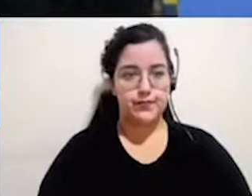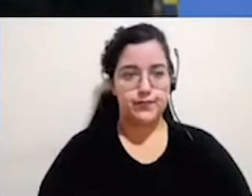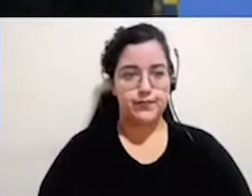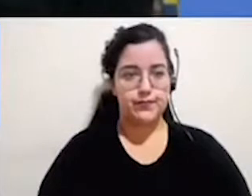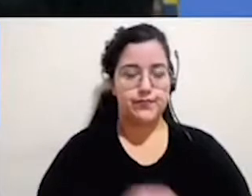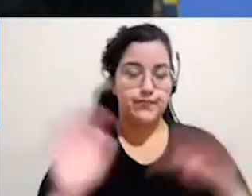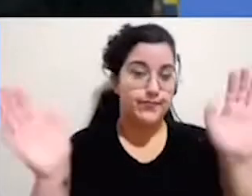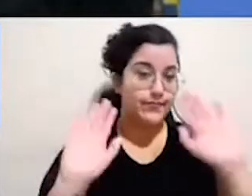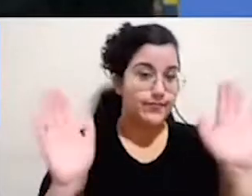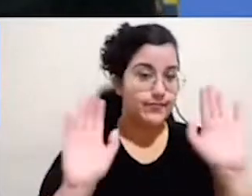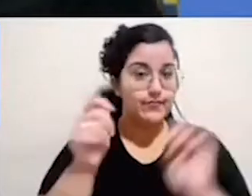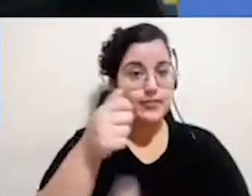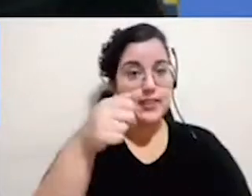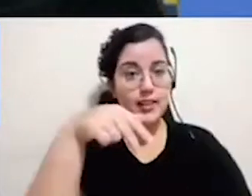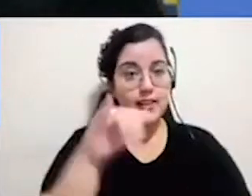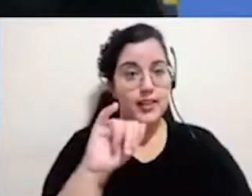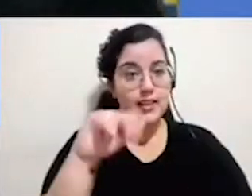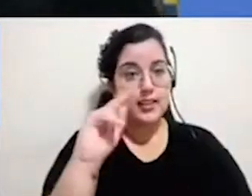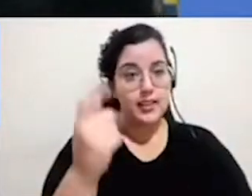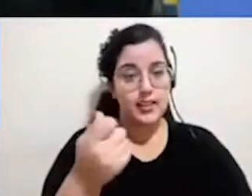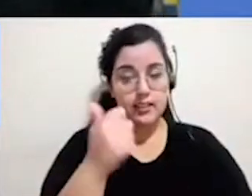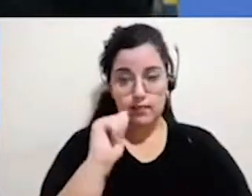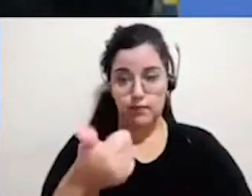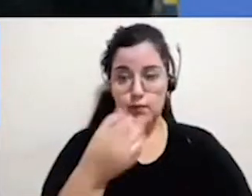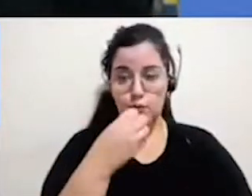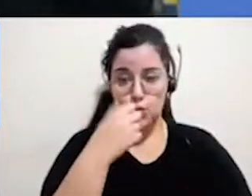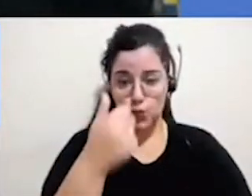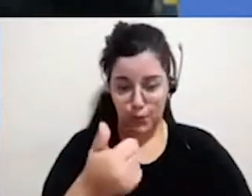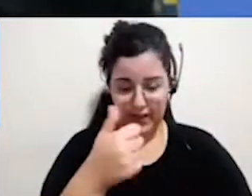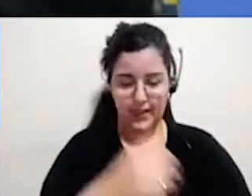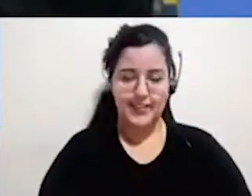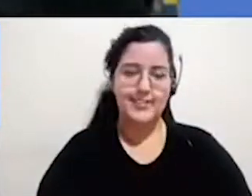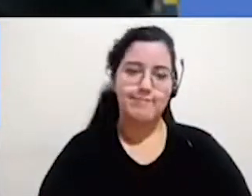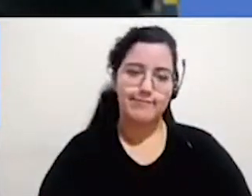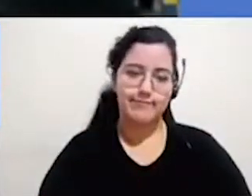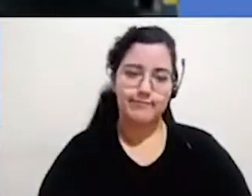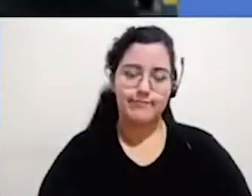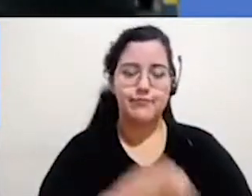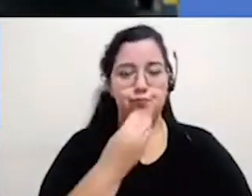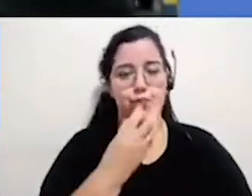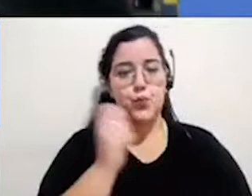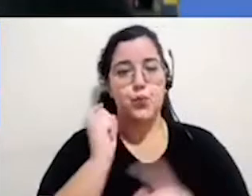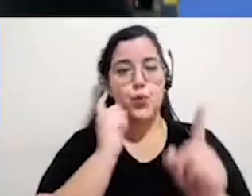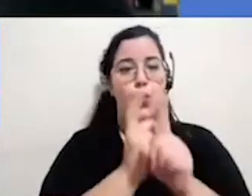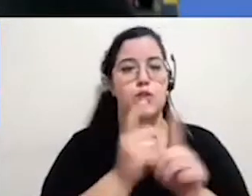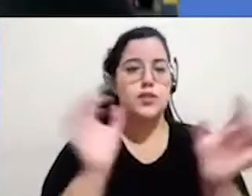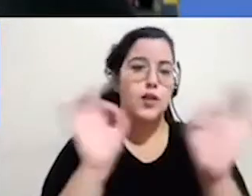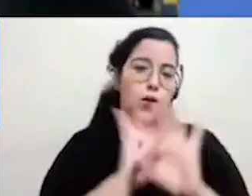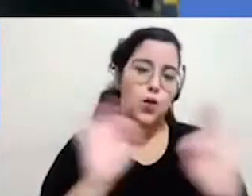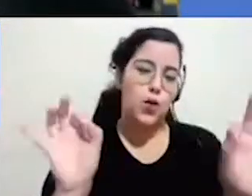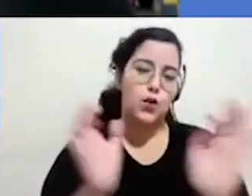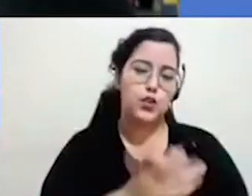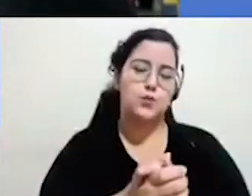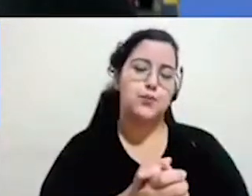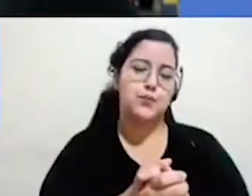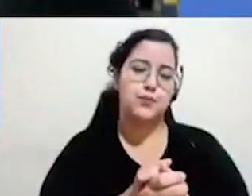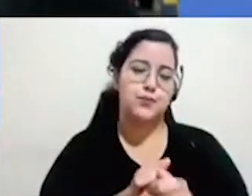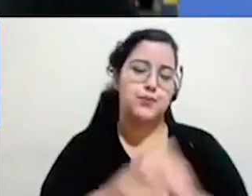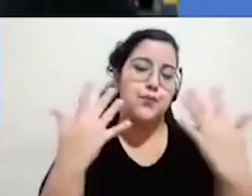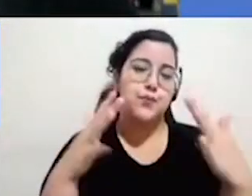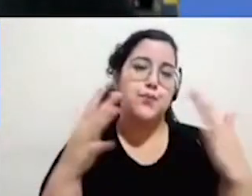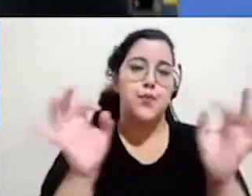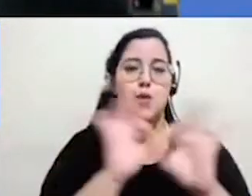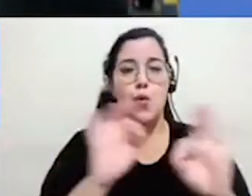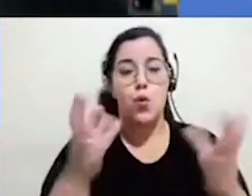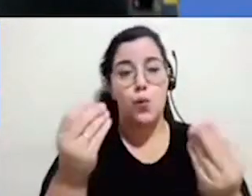Aninha. Oi, Silvia, tudo bem? Que bom te ver, que ótimo. Parabéns. Obrigada